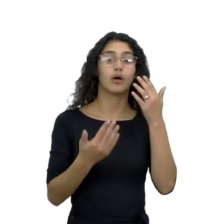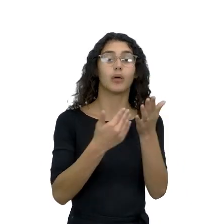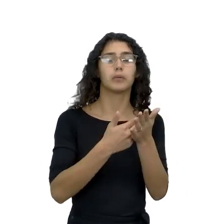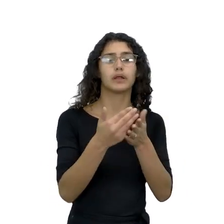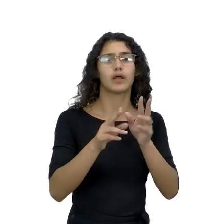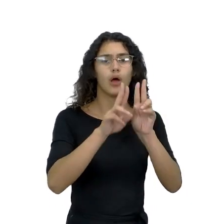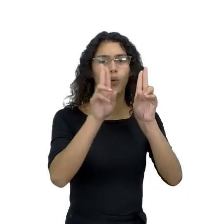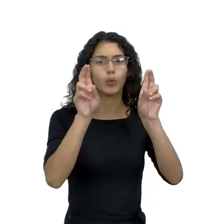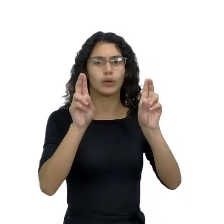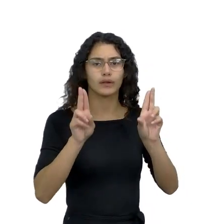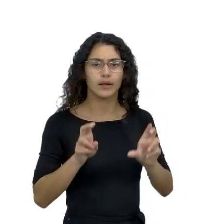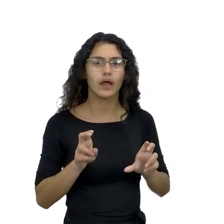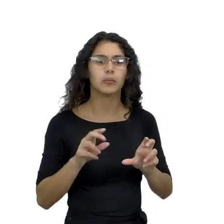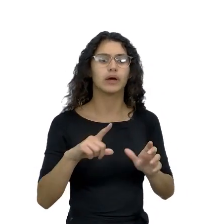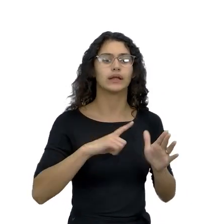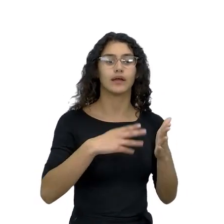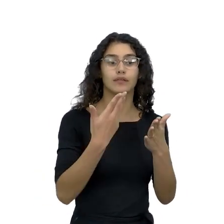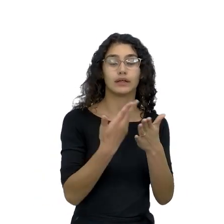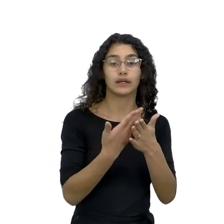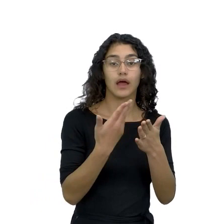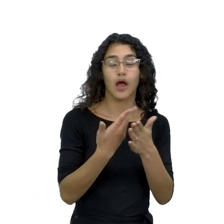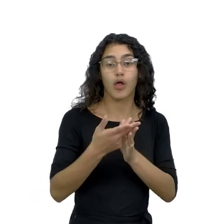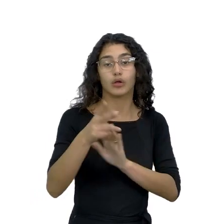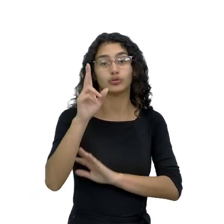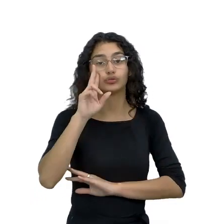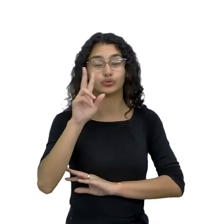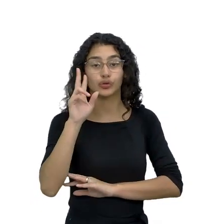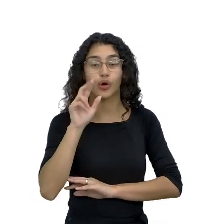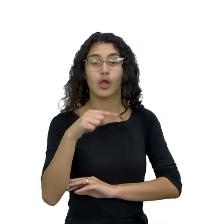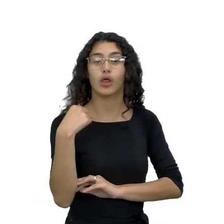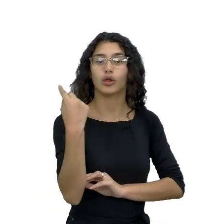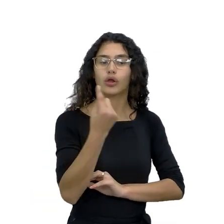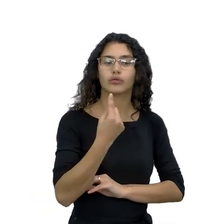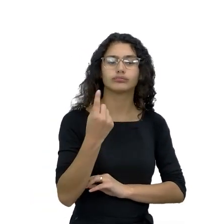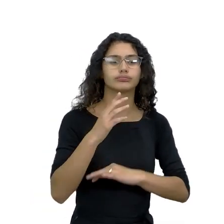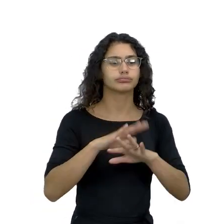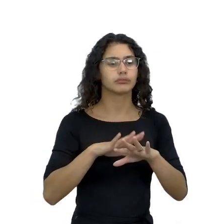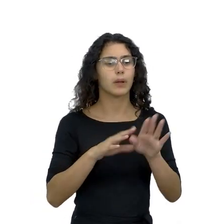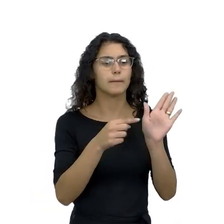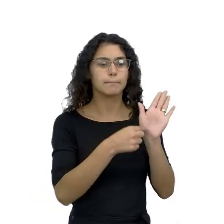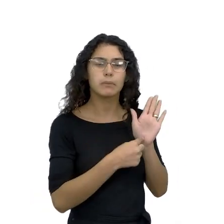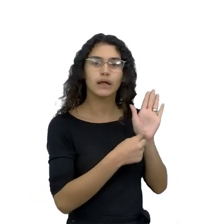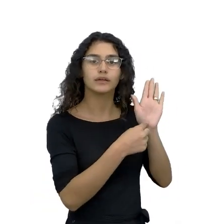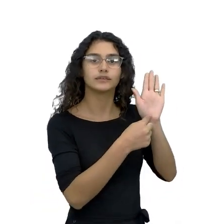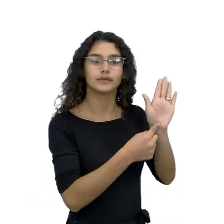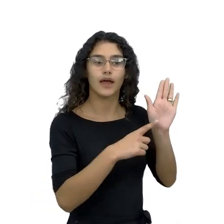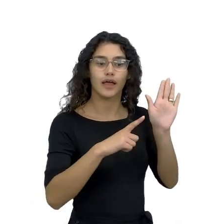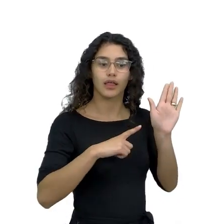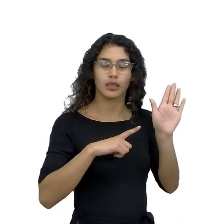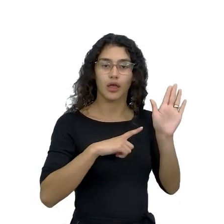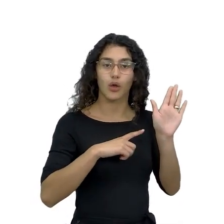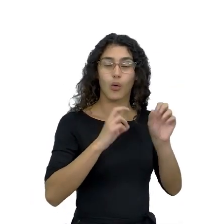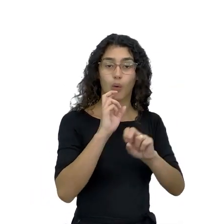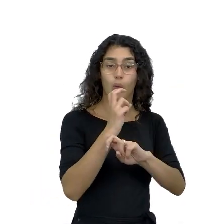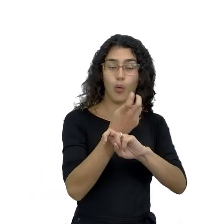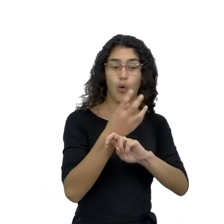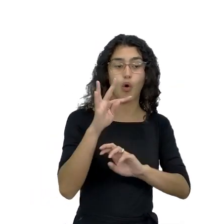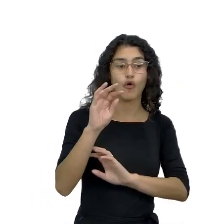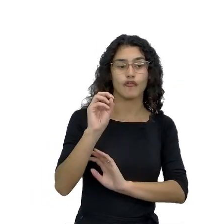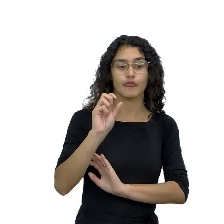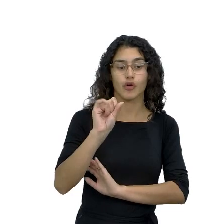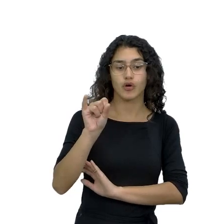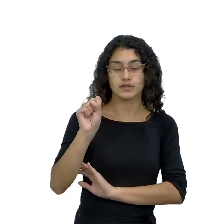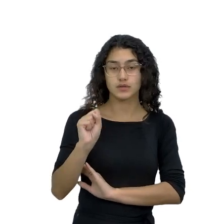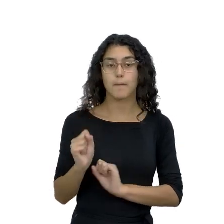temática aí, nas aulas de história, nós vamos apresentar o fóssil, pode ser na